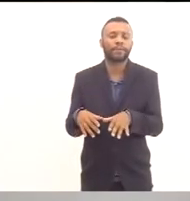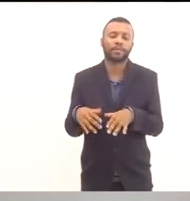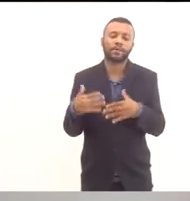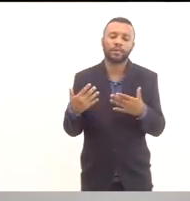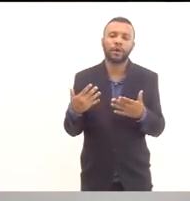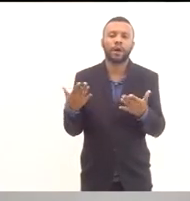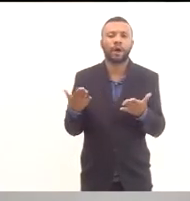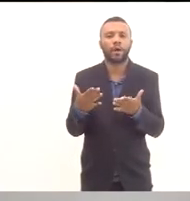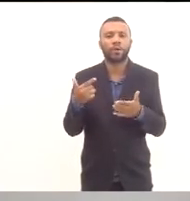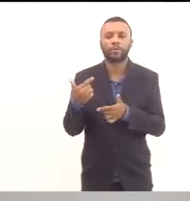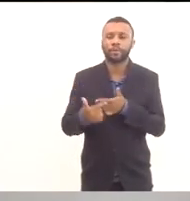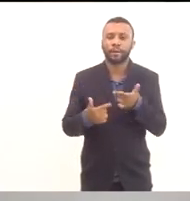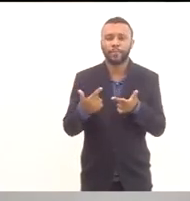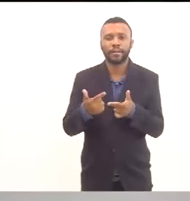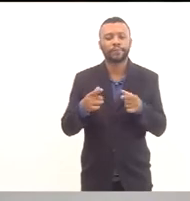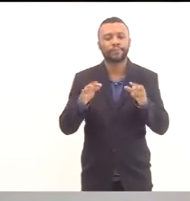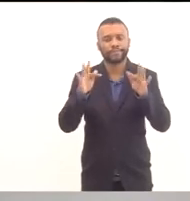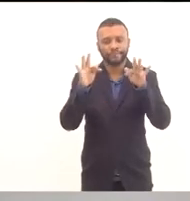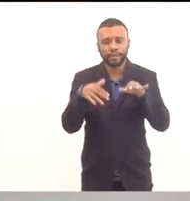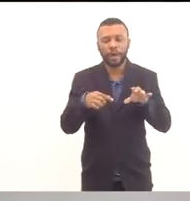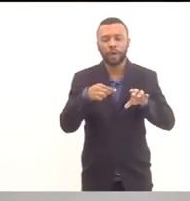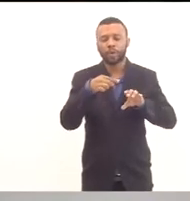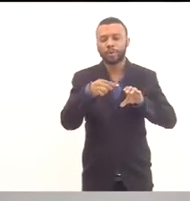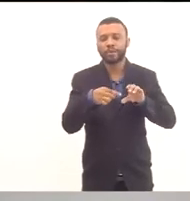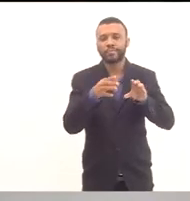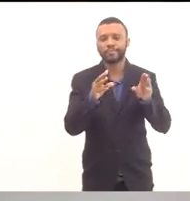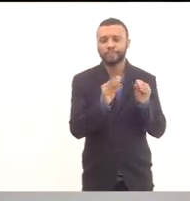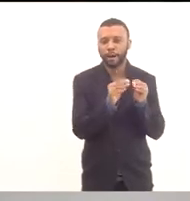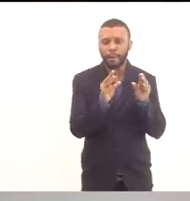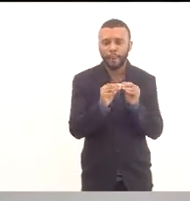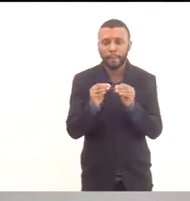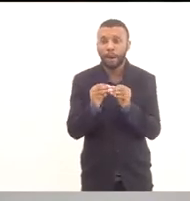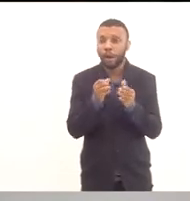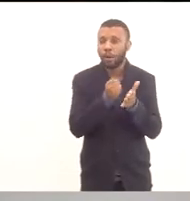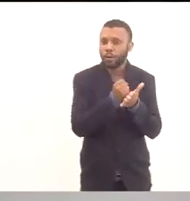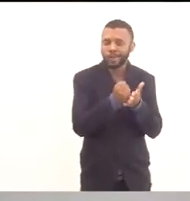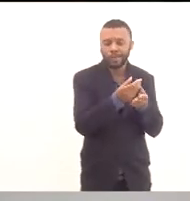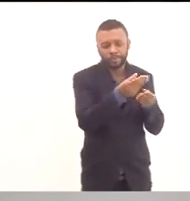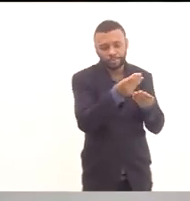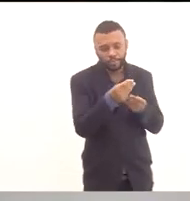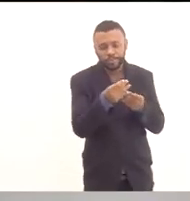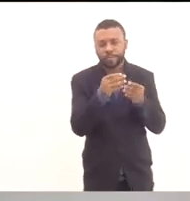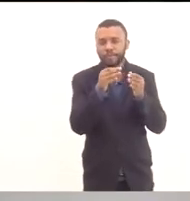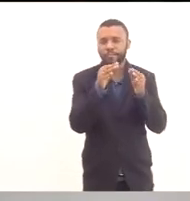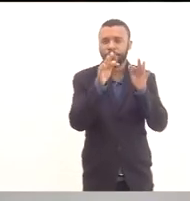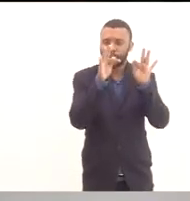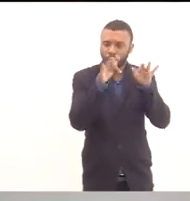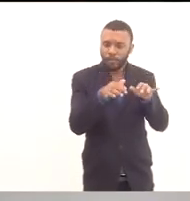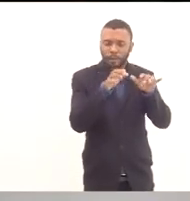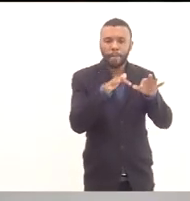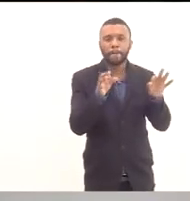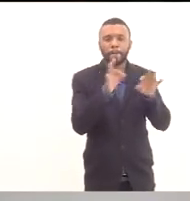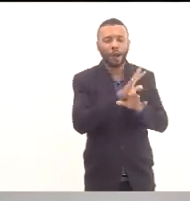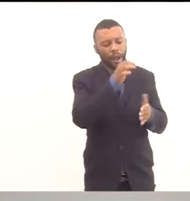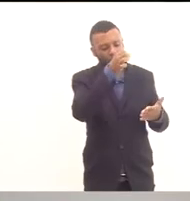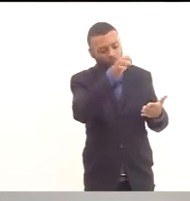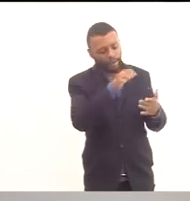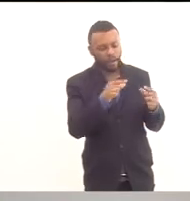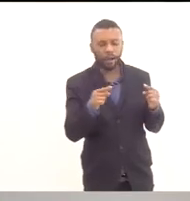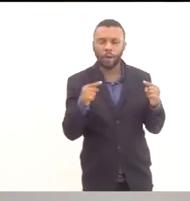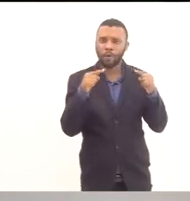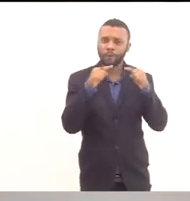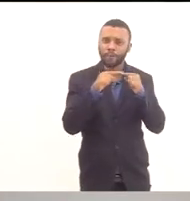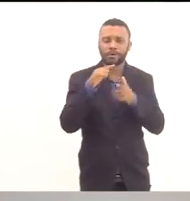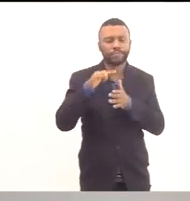no fechamento do ciclo né então todos os contratos eles estão sendo recebidos conforme são recebidos a gente avaliar a conformidade